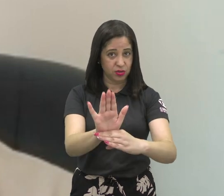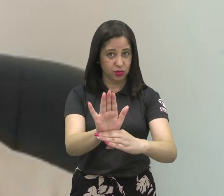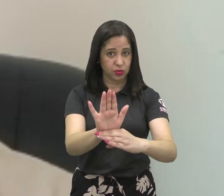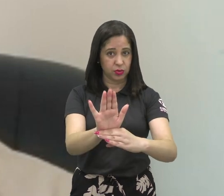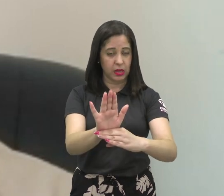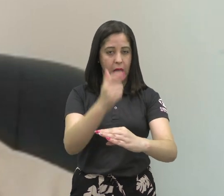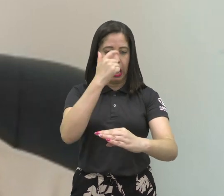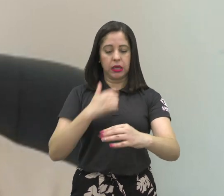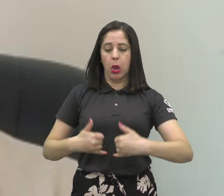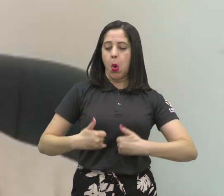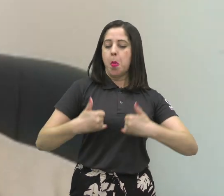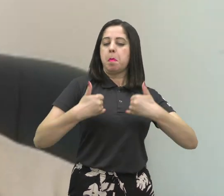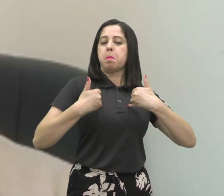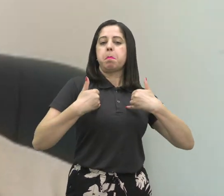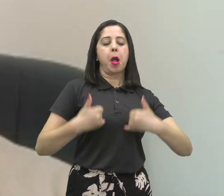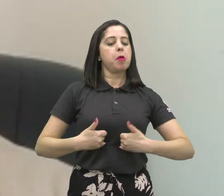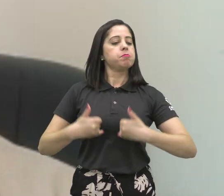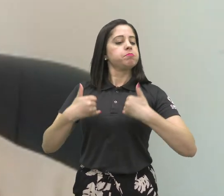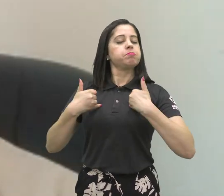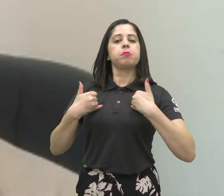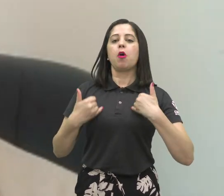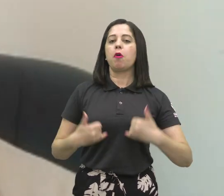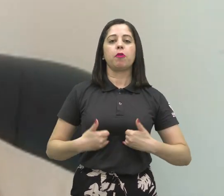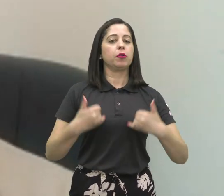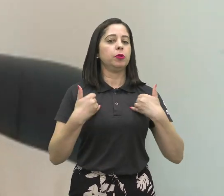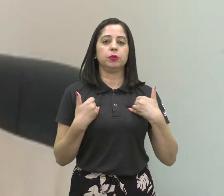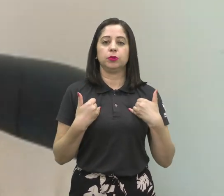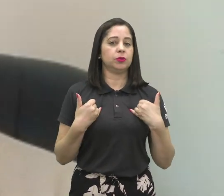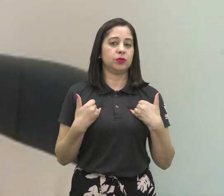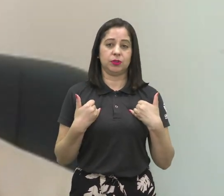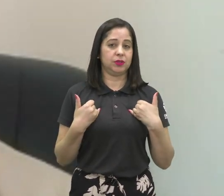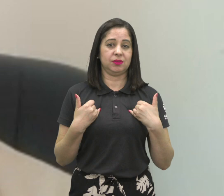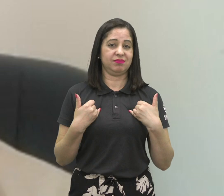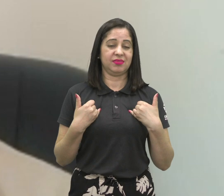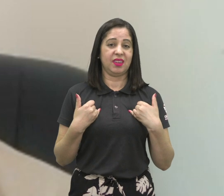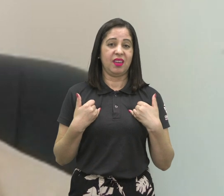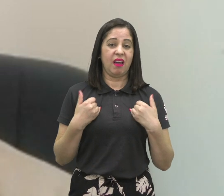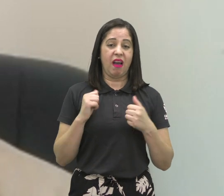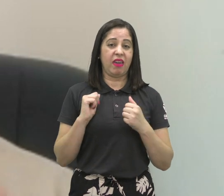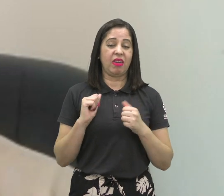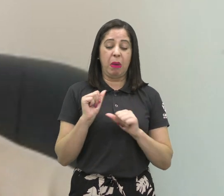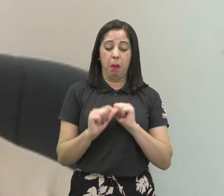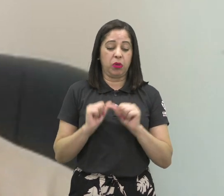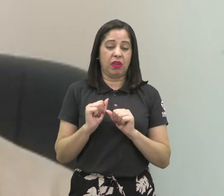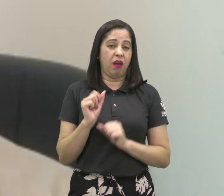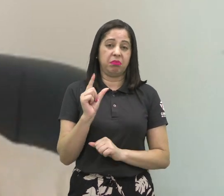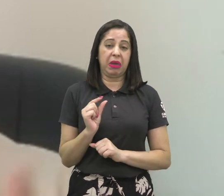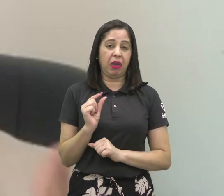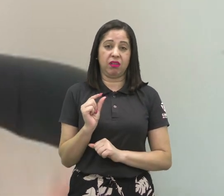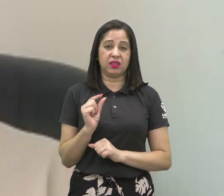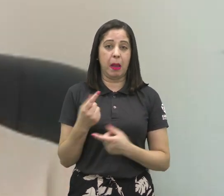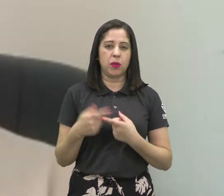minha individualidade plena e egoísta, a situação e a transformação vai ser pequena. Quando eu ajo pelo ego, quando eu